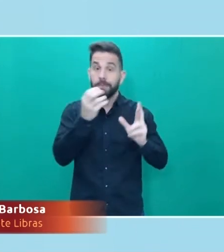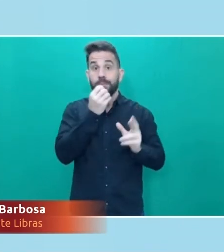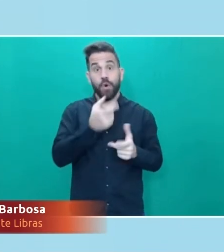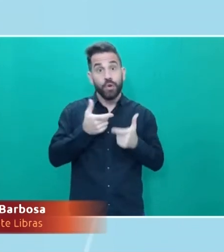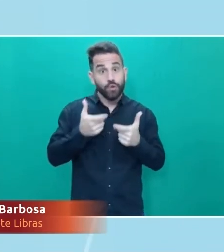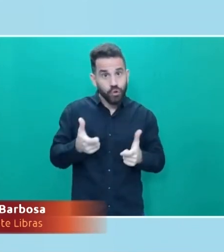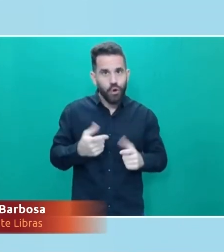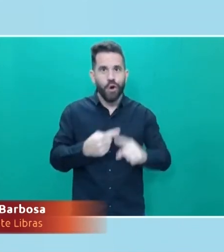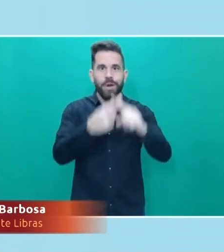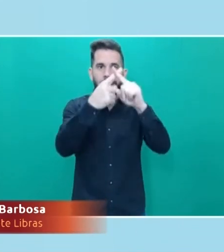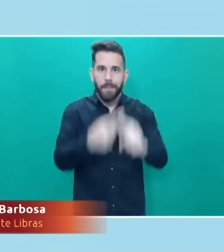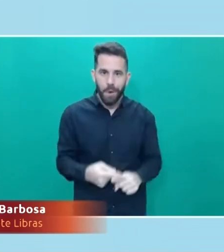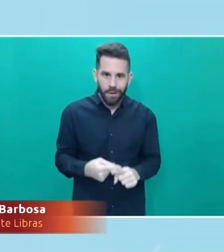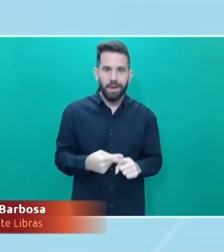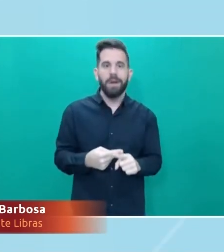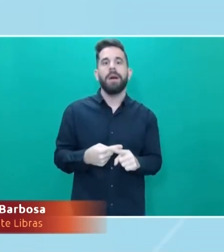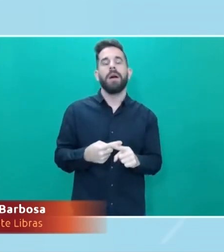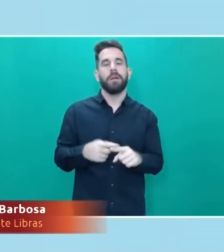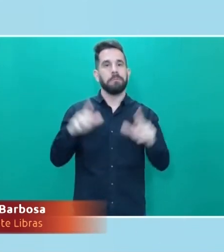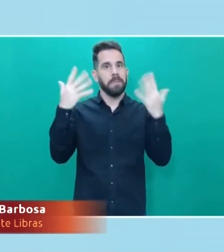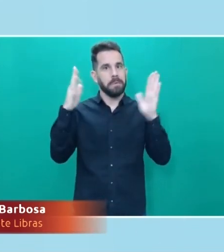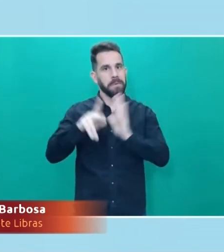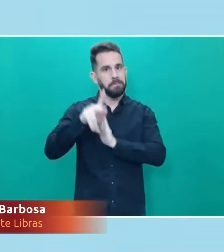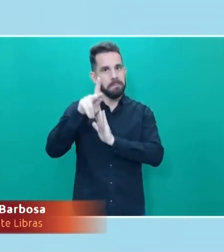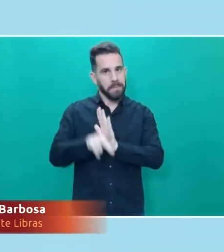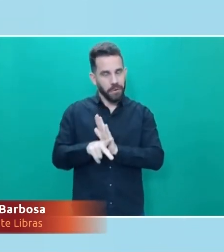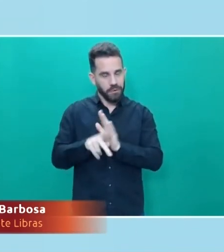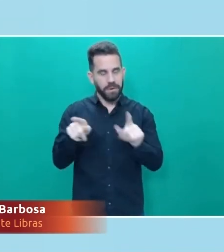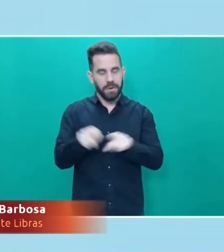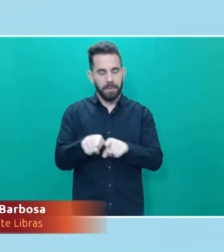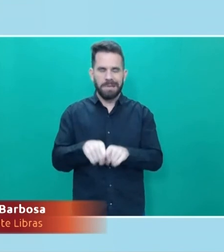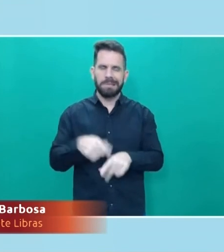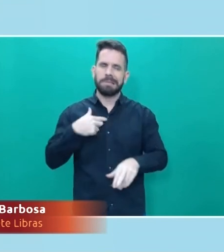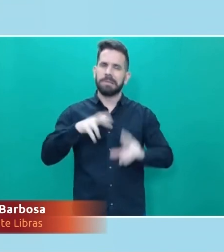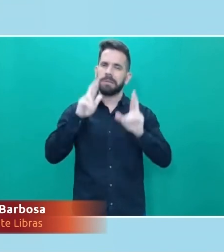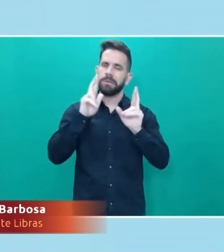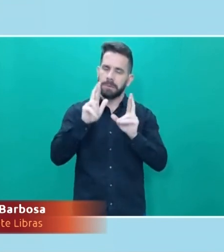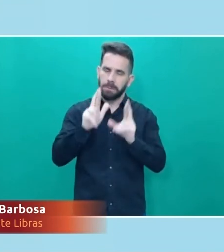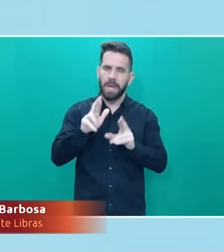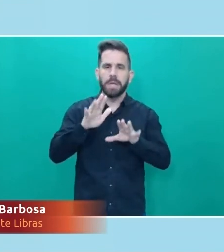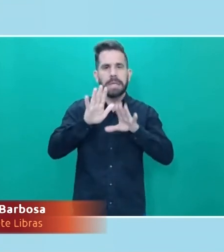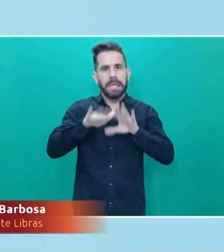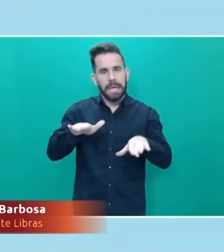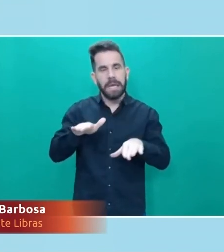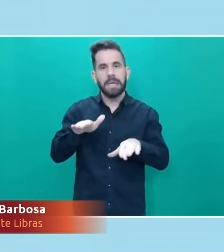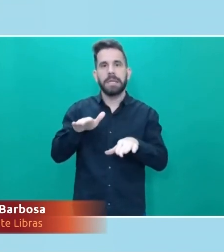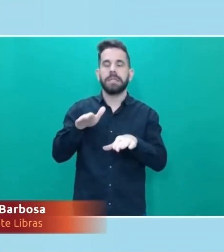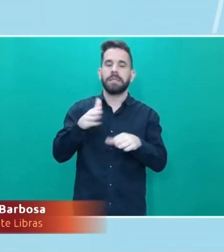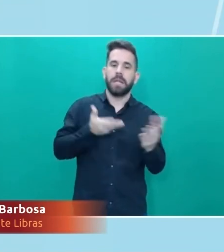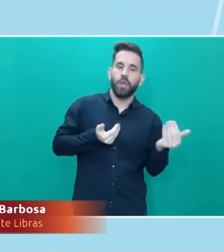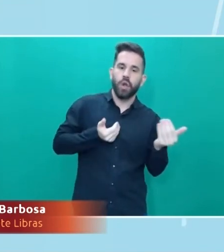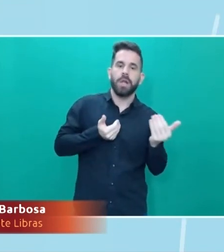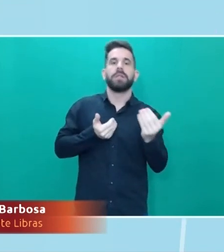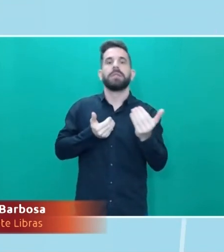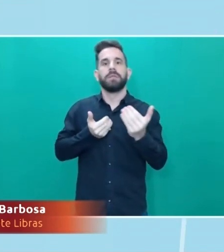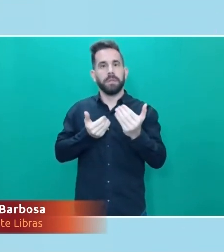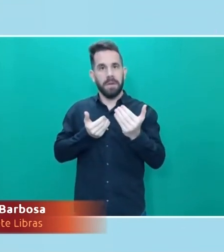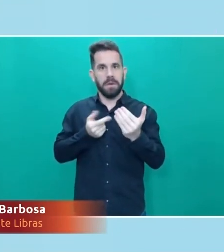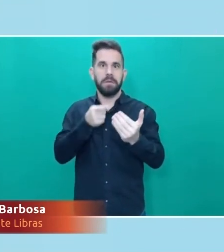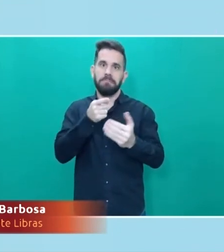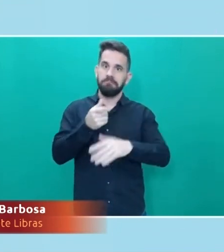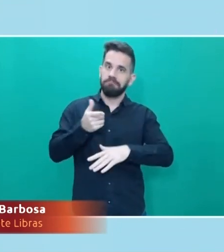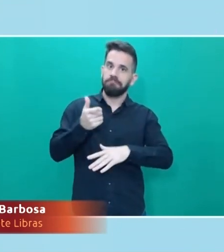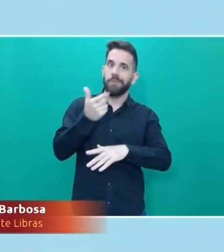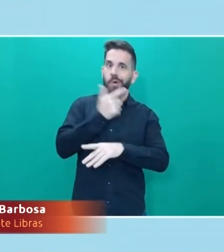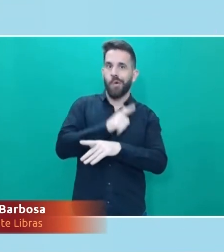e parabéns pelo projeto. Eu espero que mais crianças possam passar, mais crianças e adolescentes, né, possam passar pelo